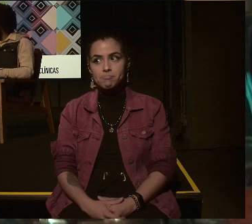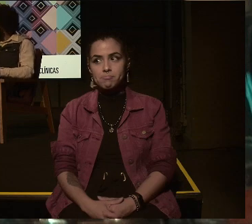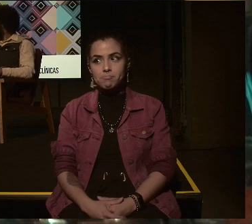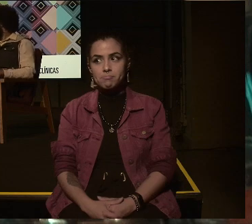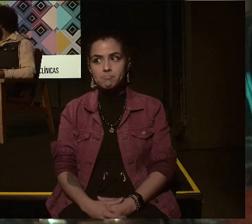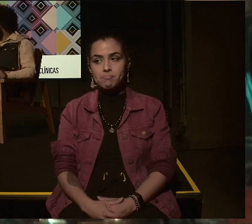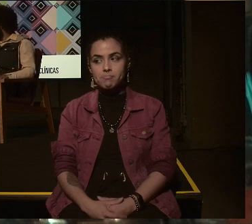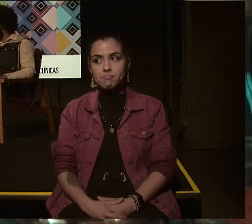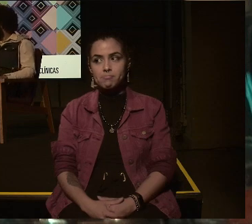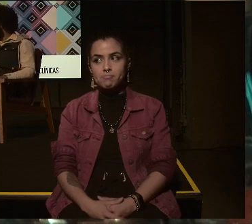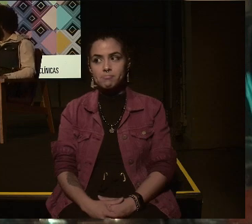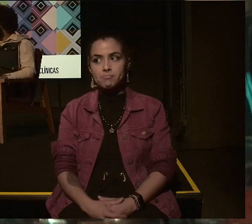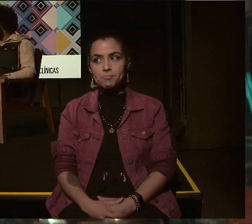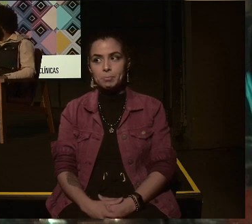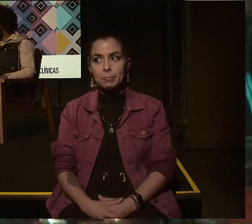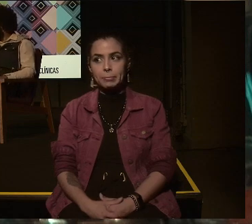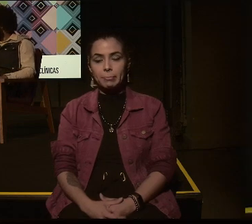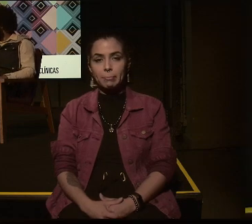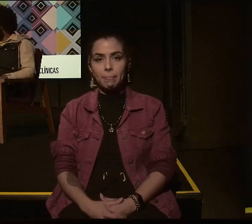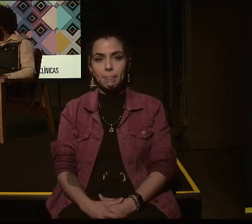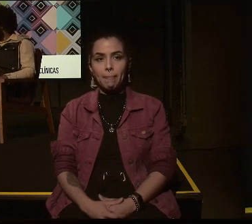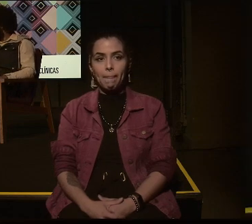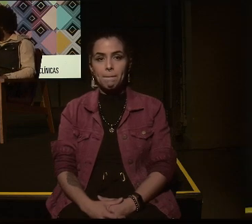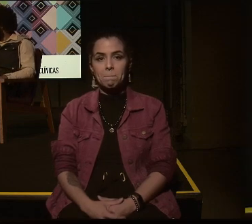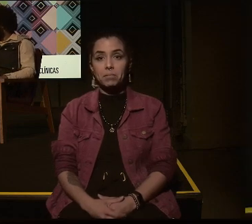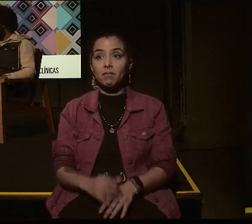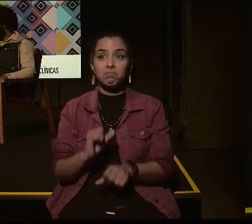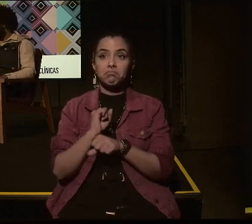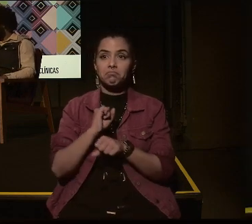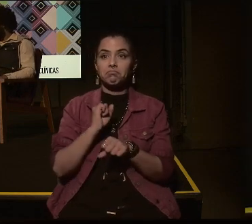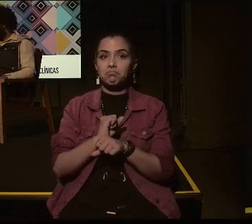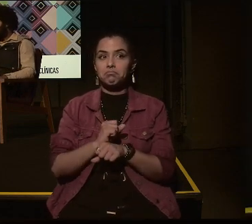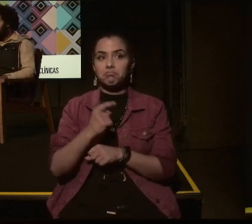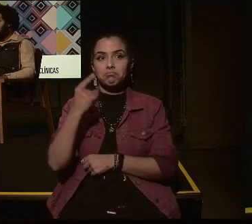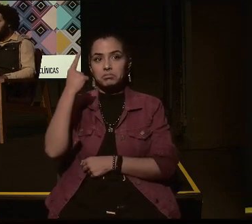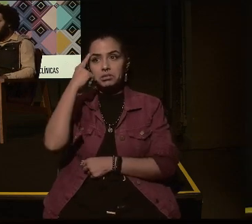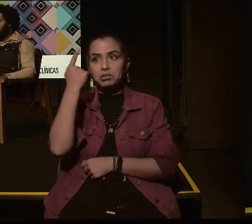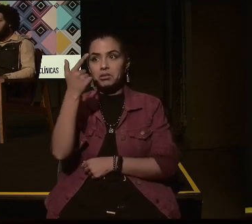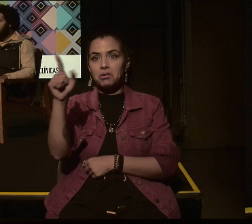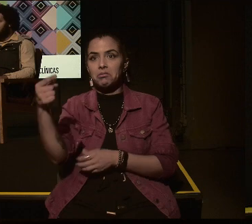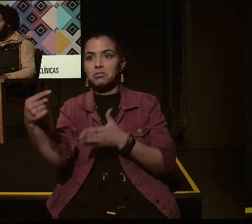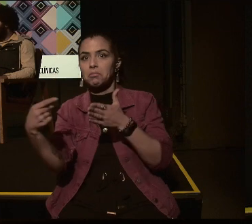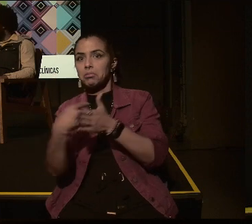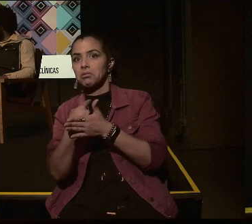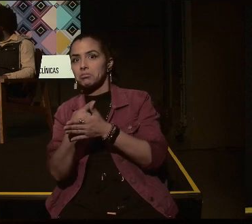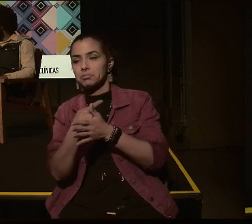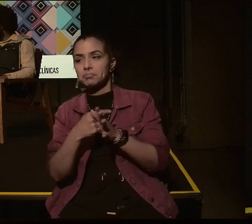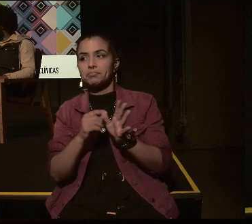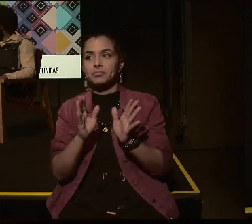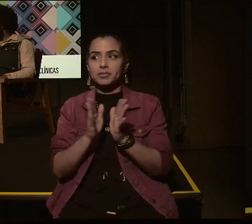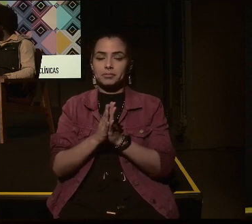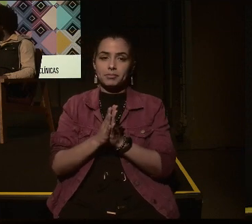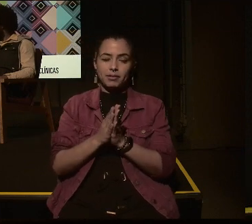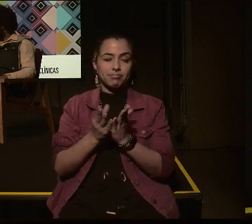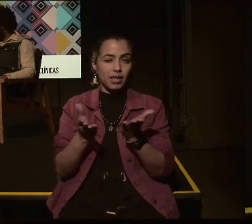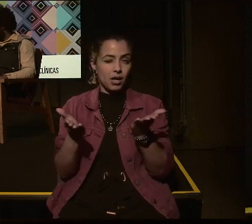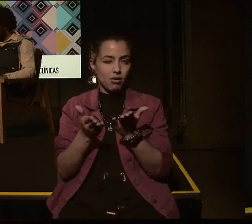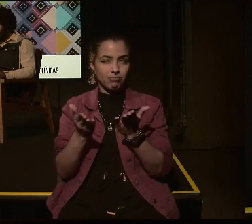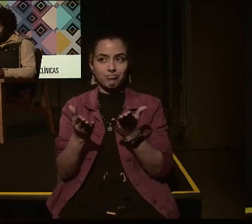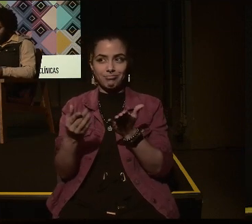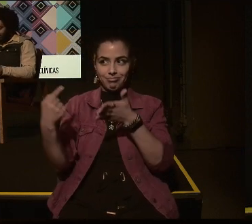Não, como eu estava dizendo, que talvez tivesse outra pergunta, mas eu sugiro a gente ficar com essas inicialmente, porque...